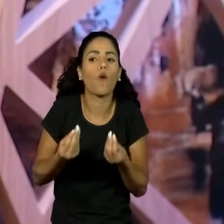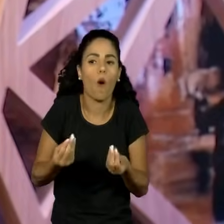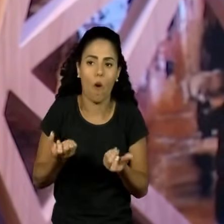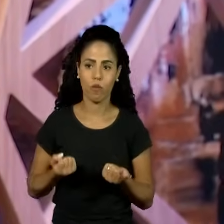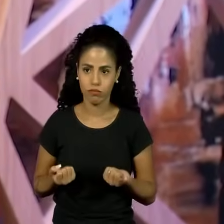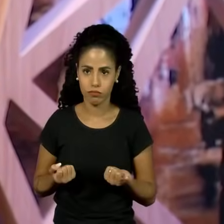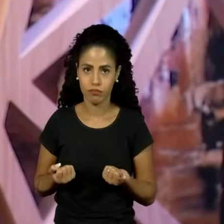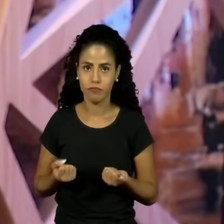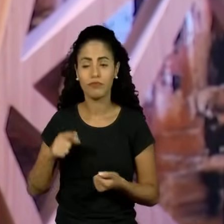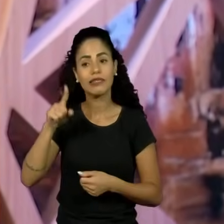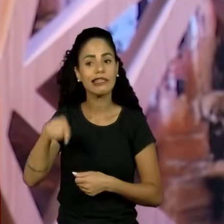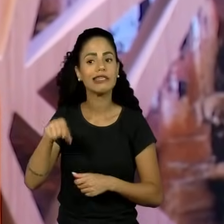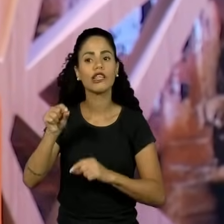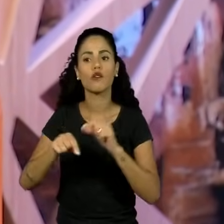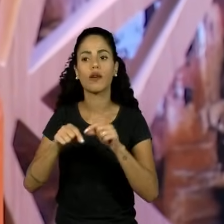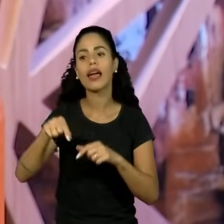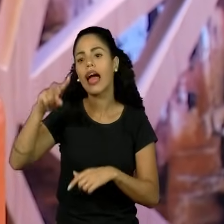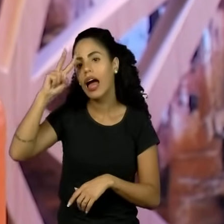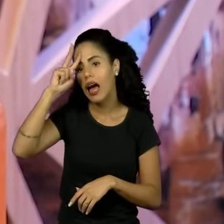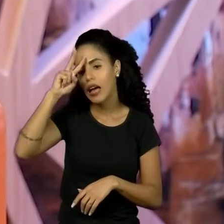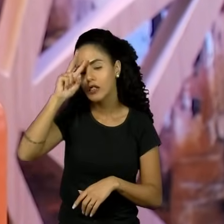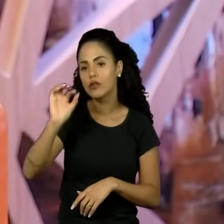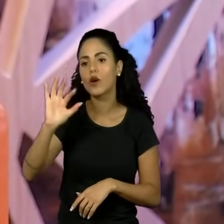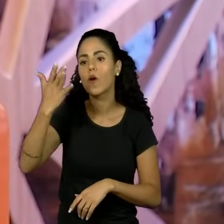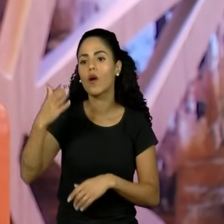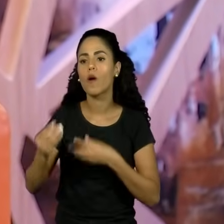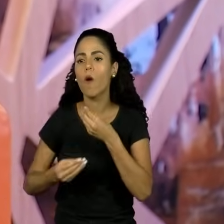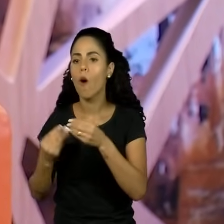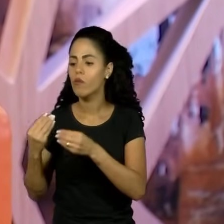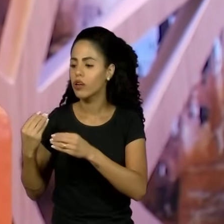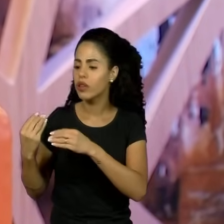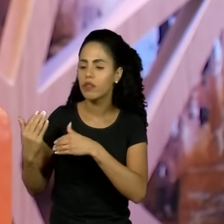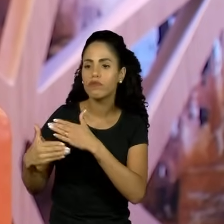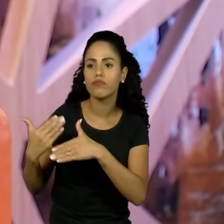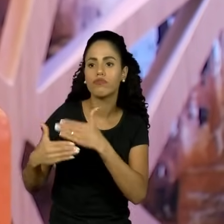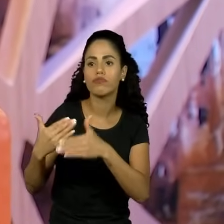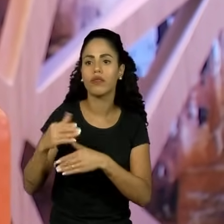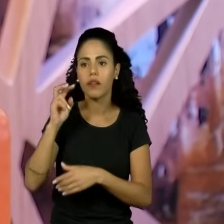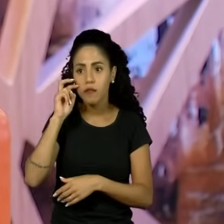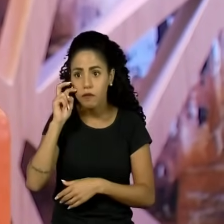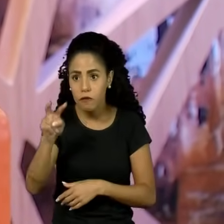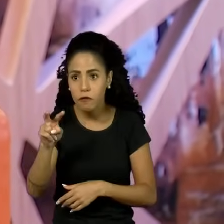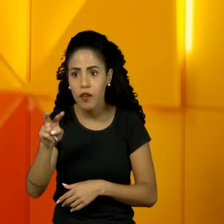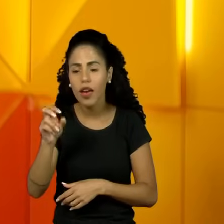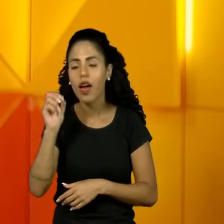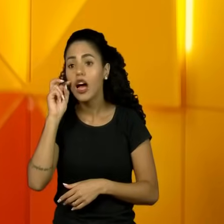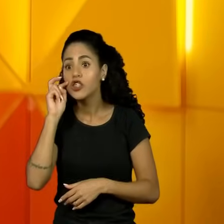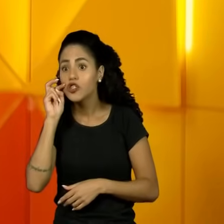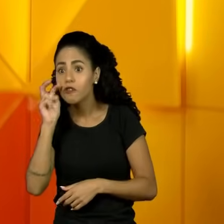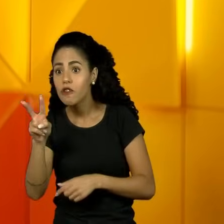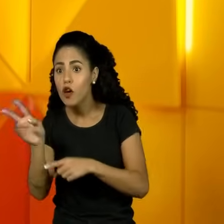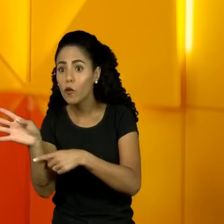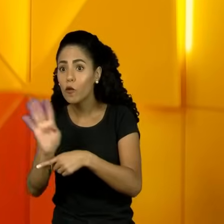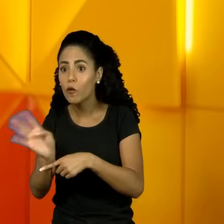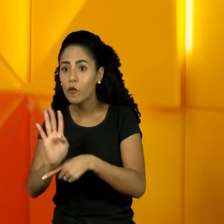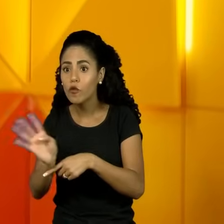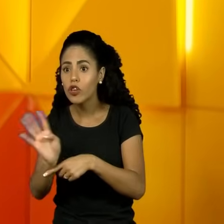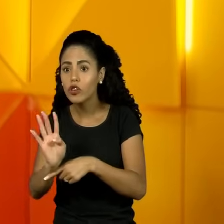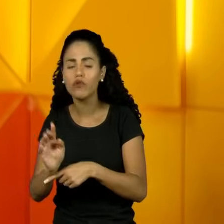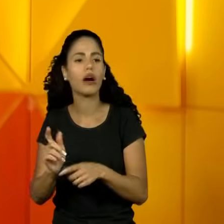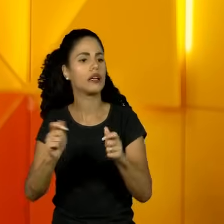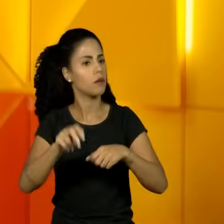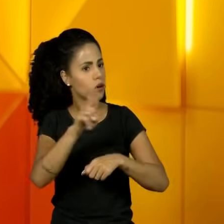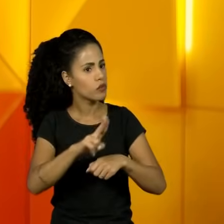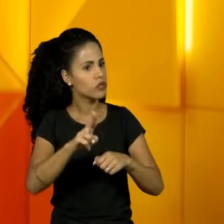Que é como a história acontece, quanto o jogo se desenrola? Vendo um vídeo. E aí a gente pode utilizar uma plataforma